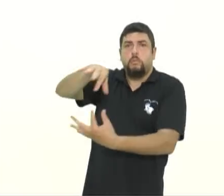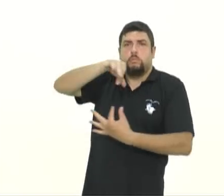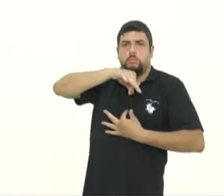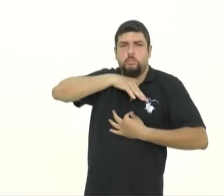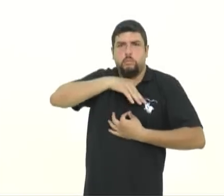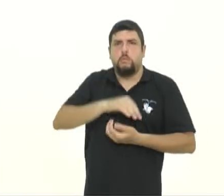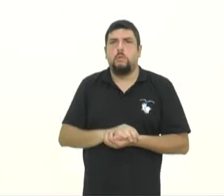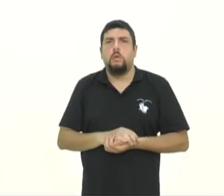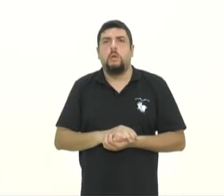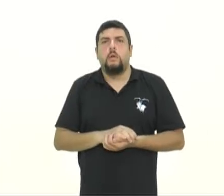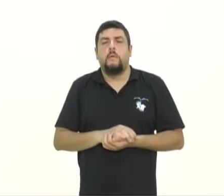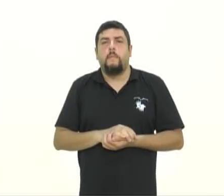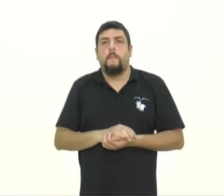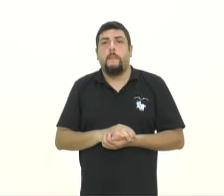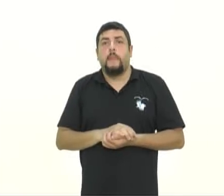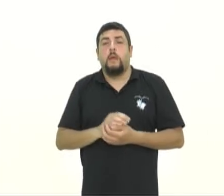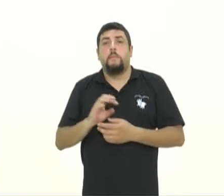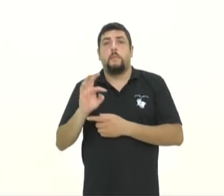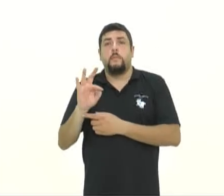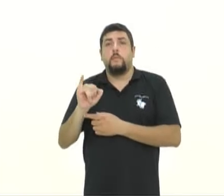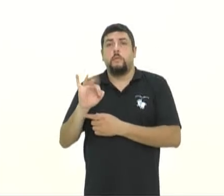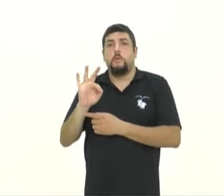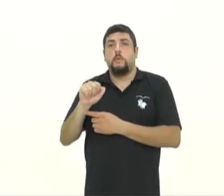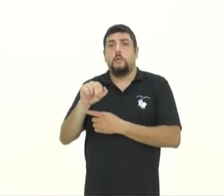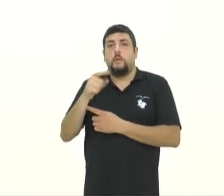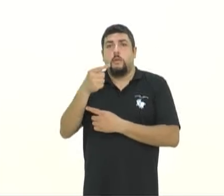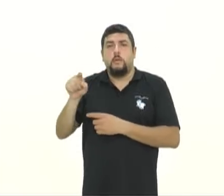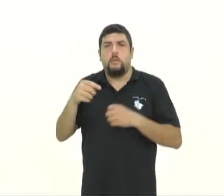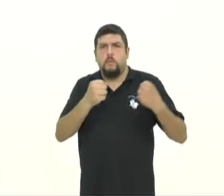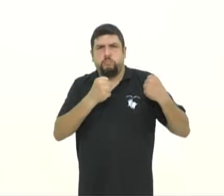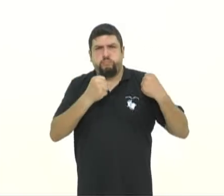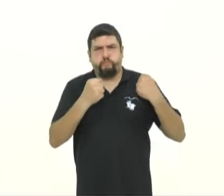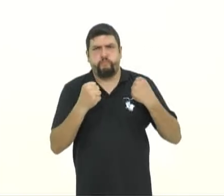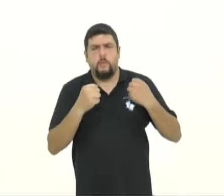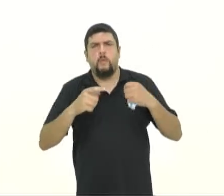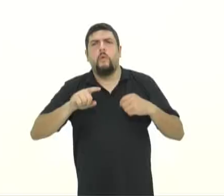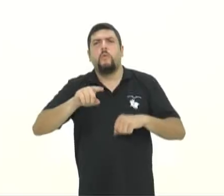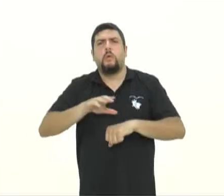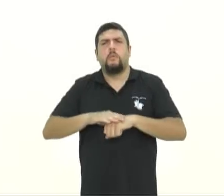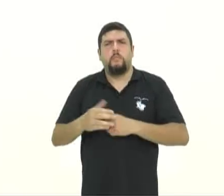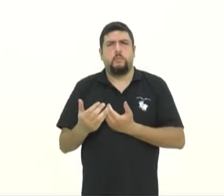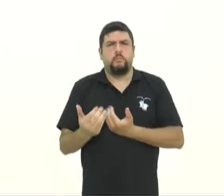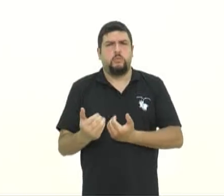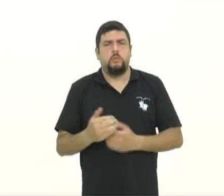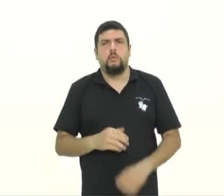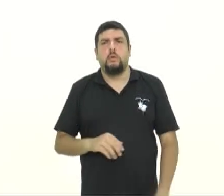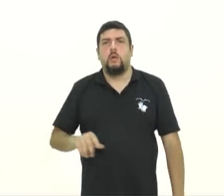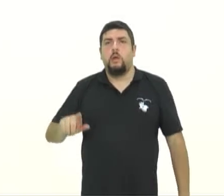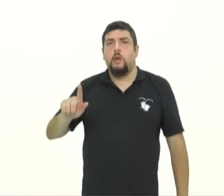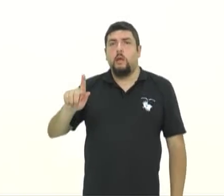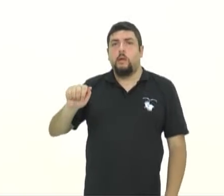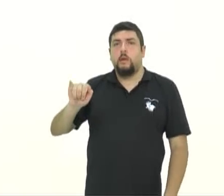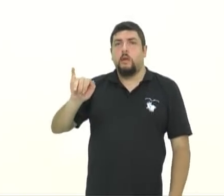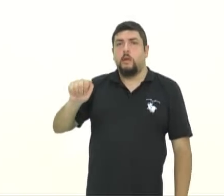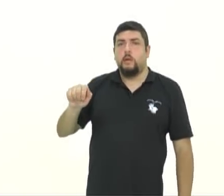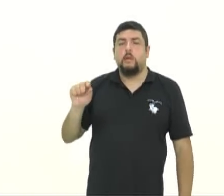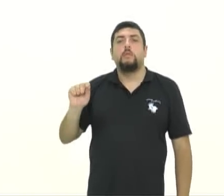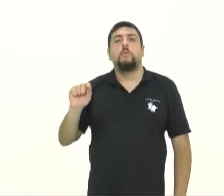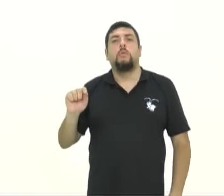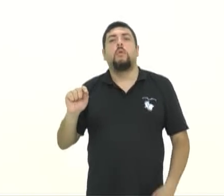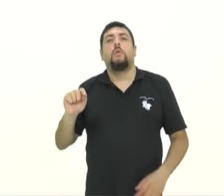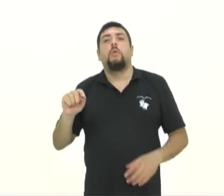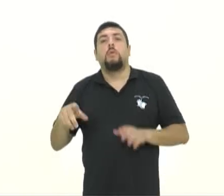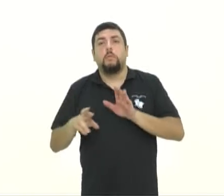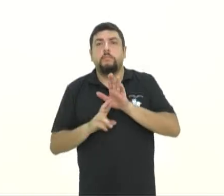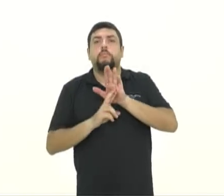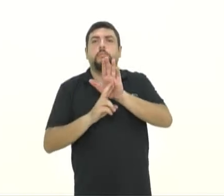Ele é o mais jovem dos titãs e filho de Urano, que representa o céu estrelado, e Gaia, que representa a Terra. Nos dias